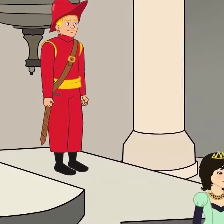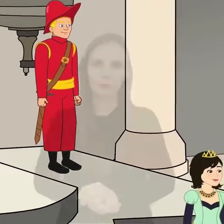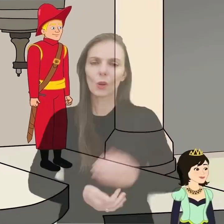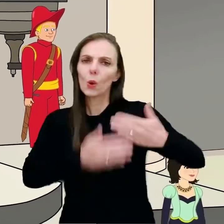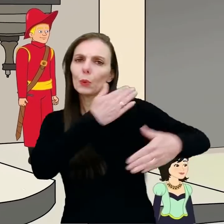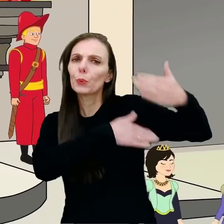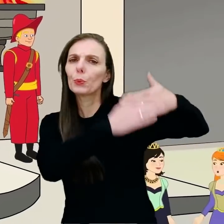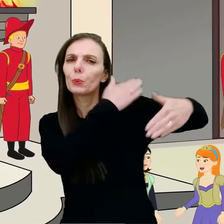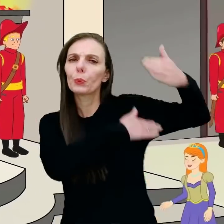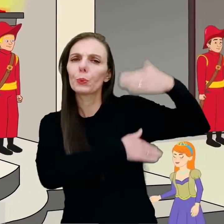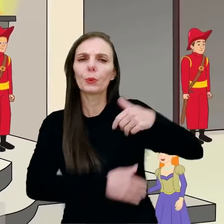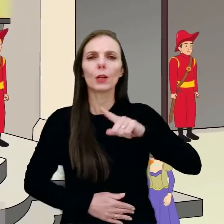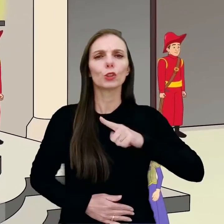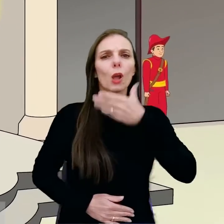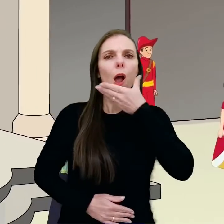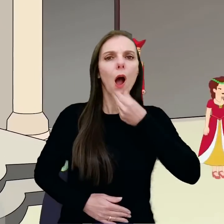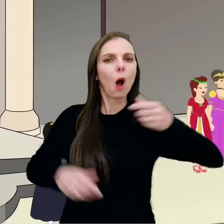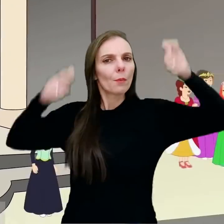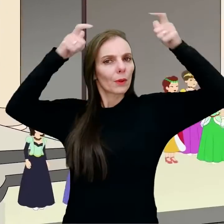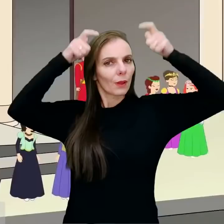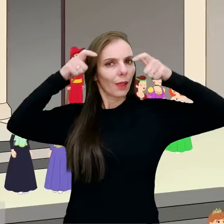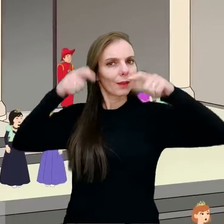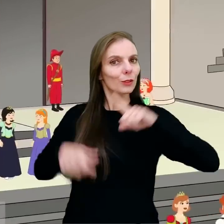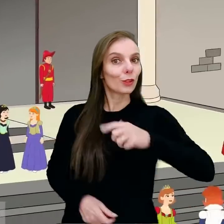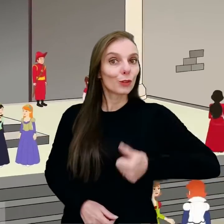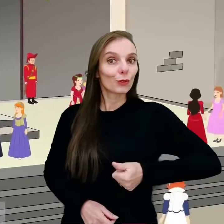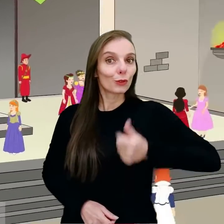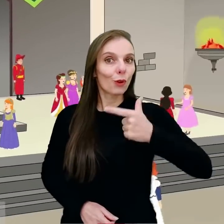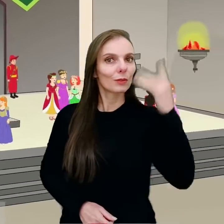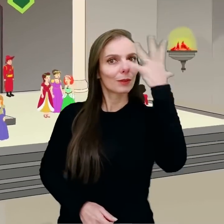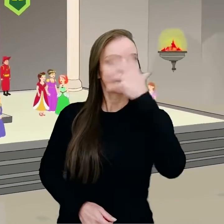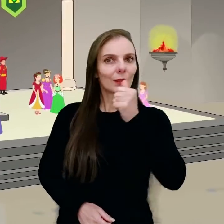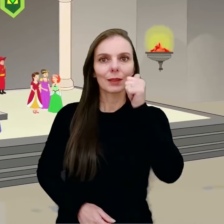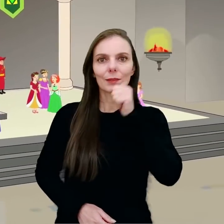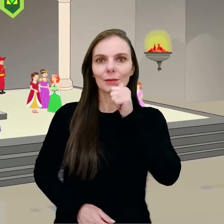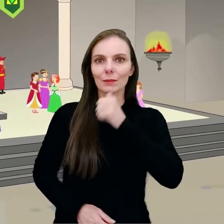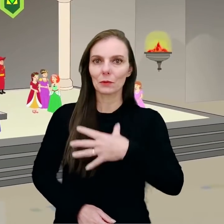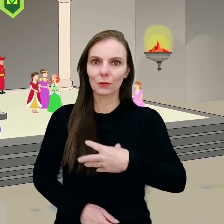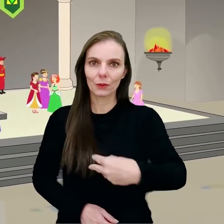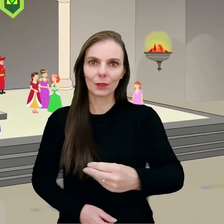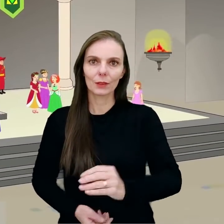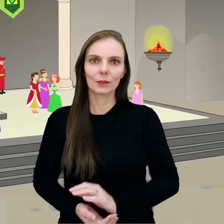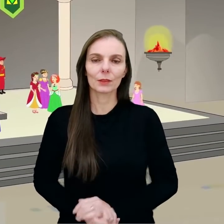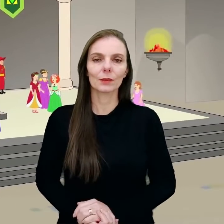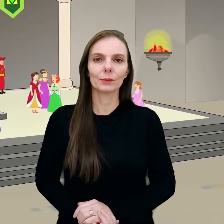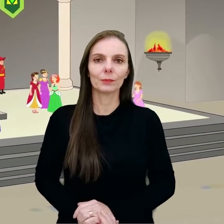Era uma vez um rei que tinha doze lindas filhas.